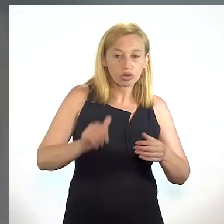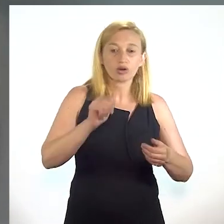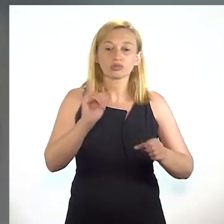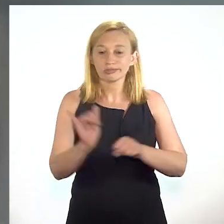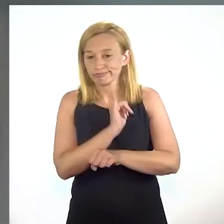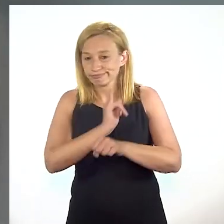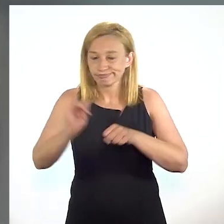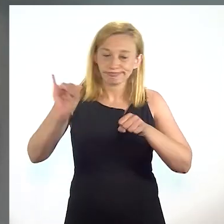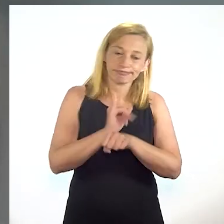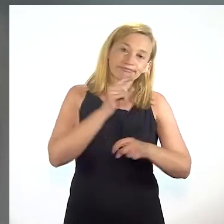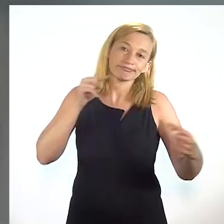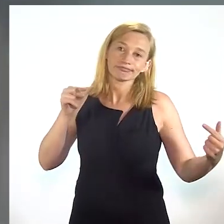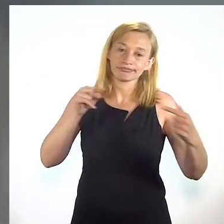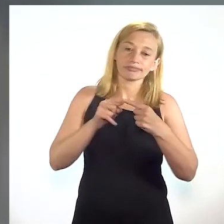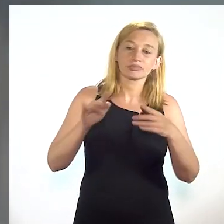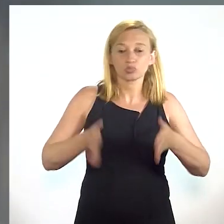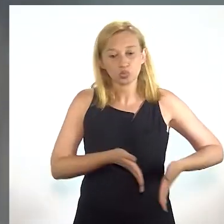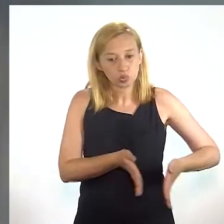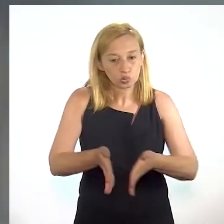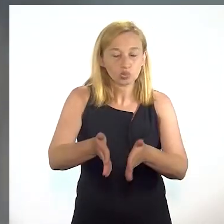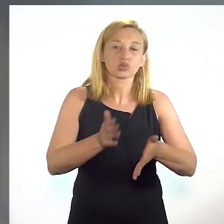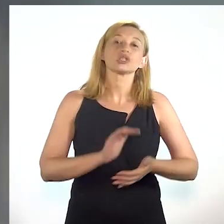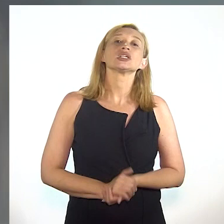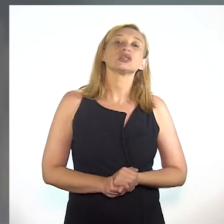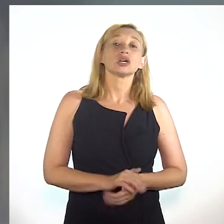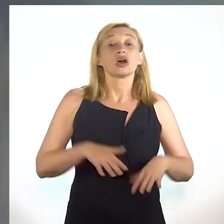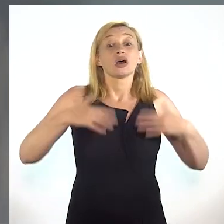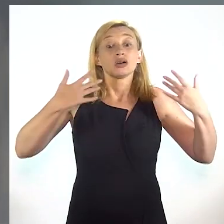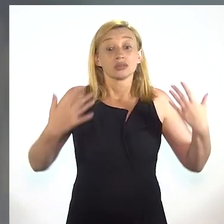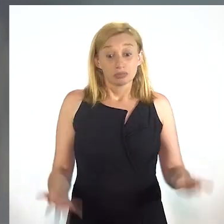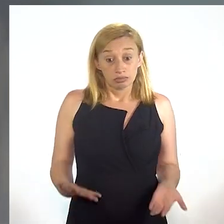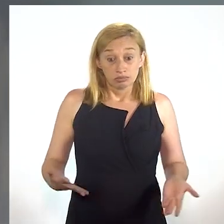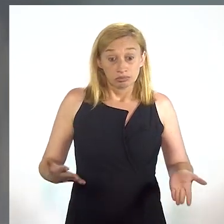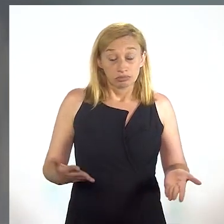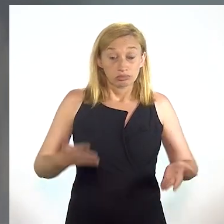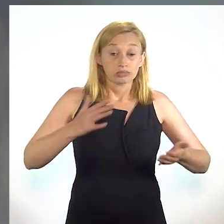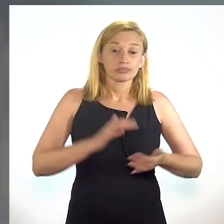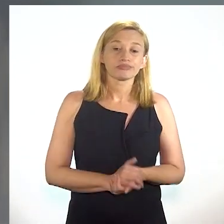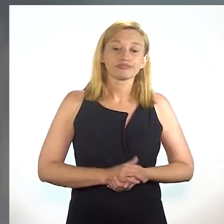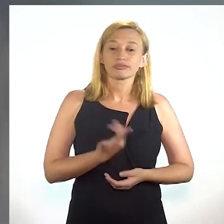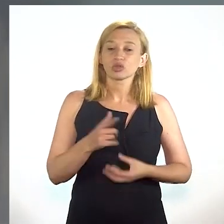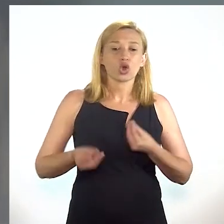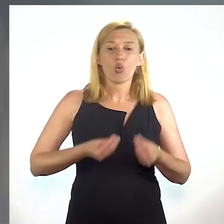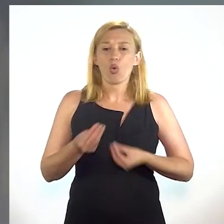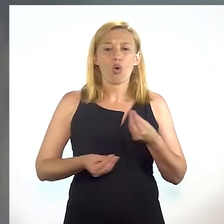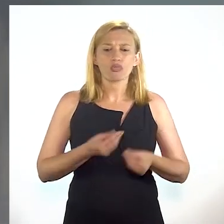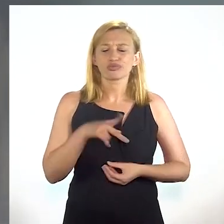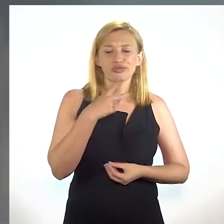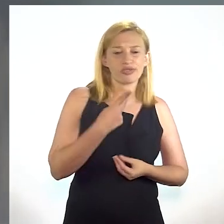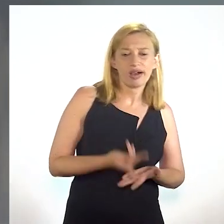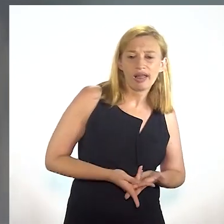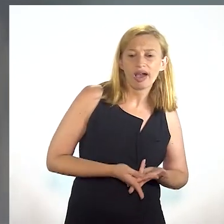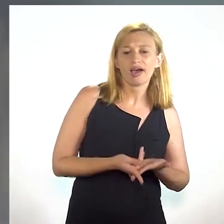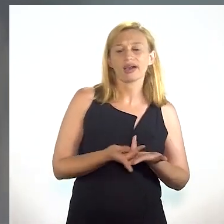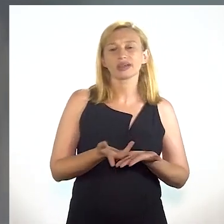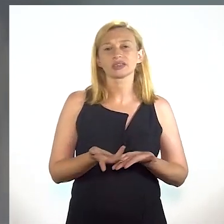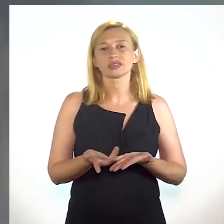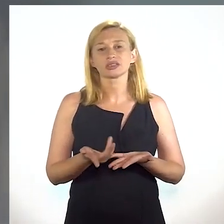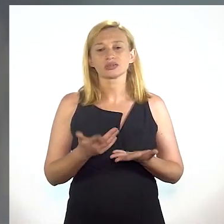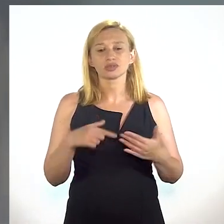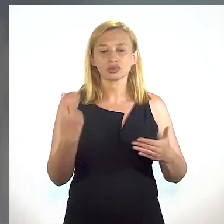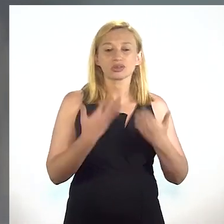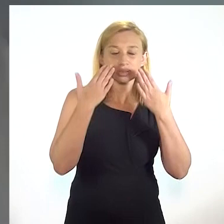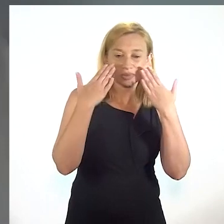reorganizar as trajetórias, os objetivos, os caminhos. Então, a gente não tem como não